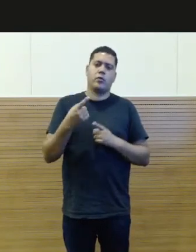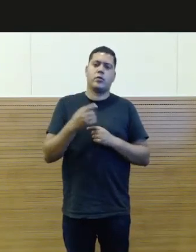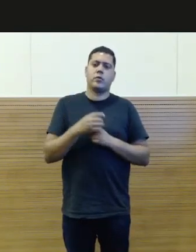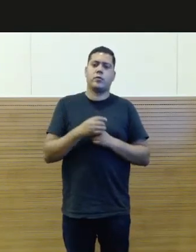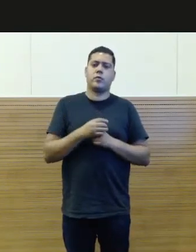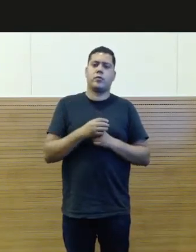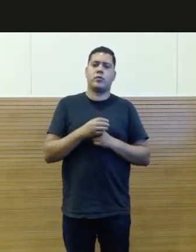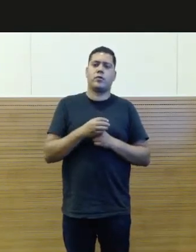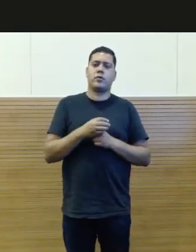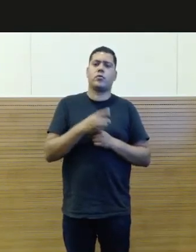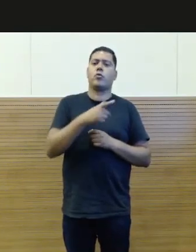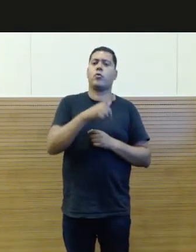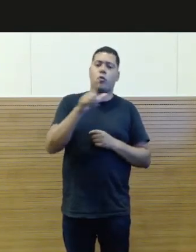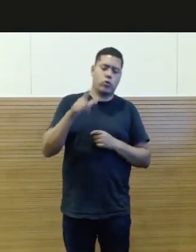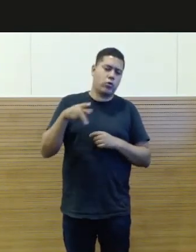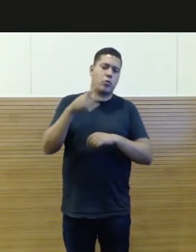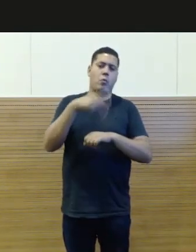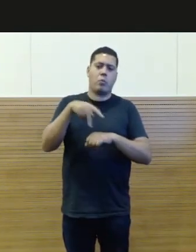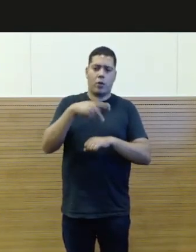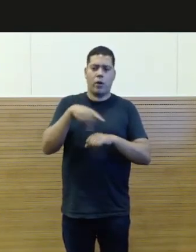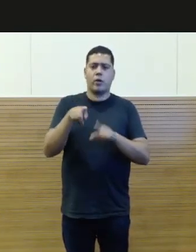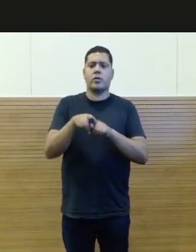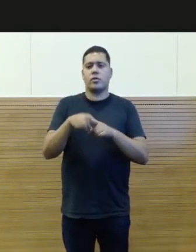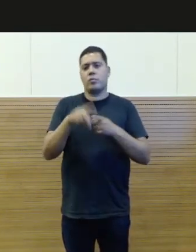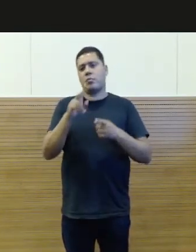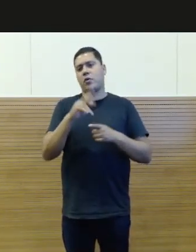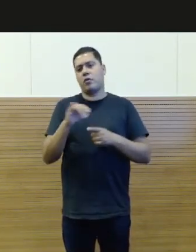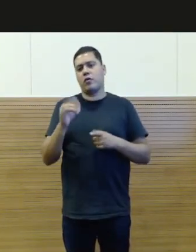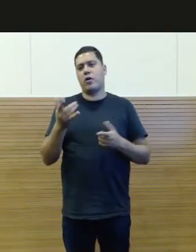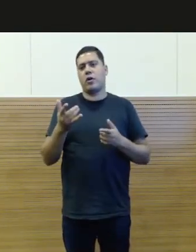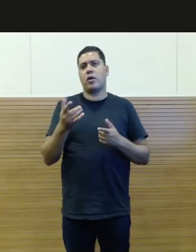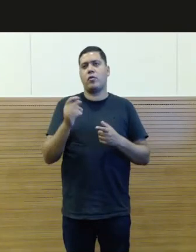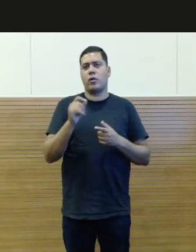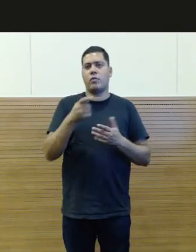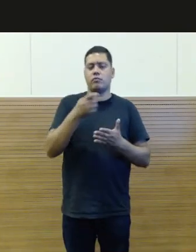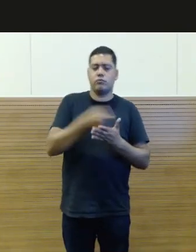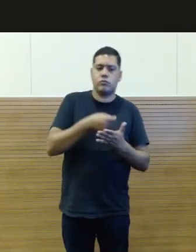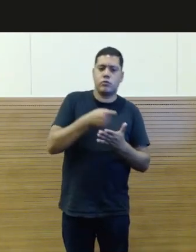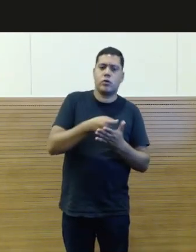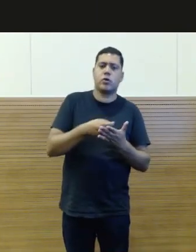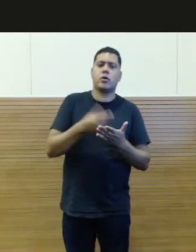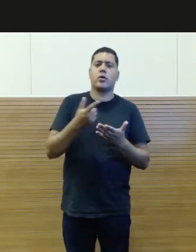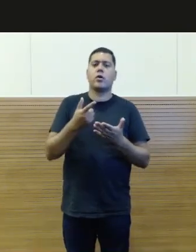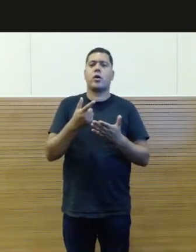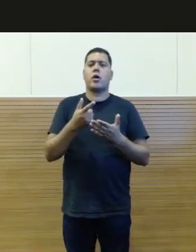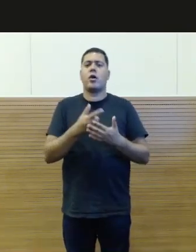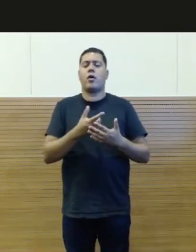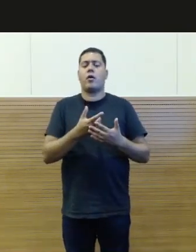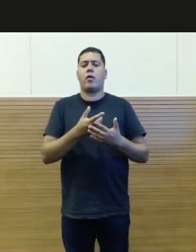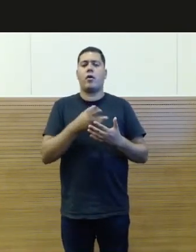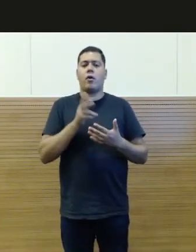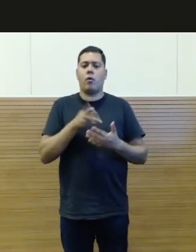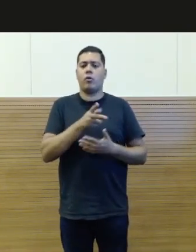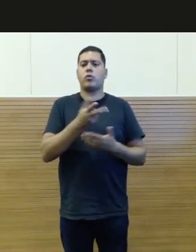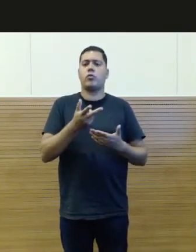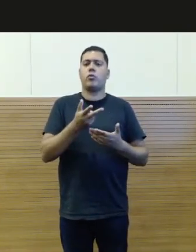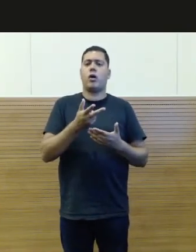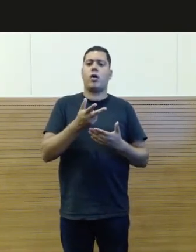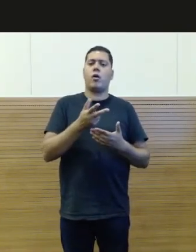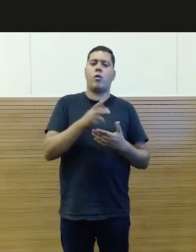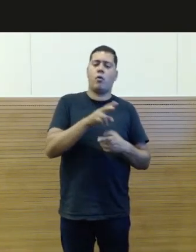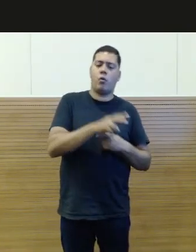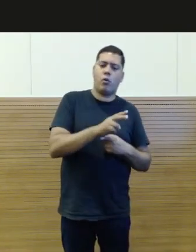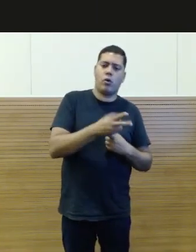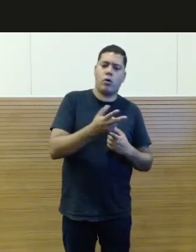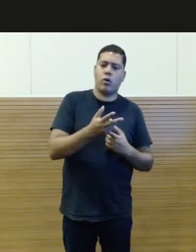na qual os ultraprocessados também vão comprometer, né? Vão comprometer a continuação da lactância materna, vão comprometer a